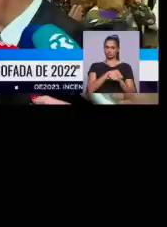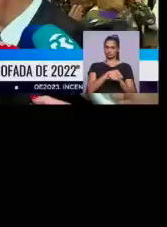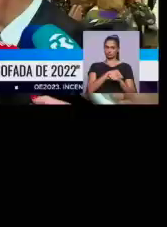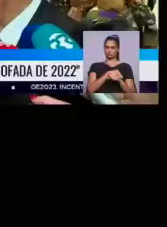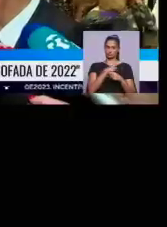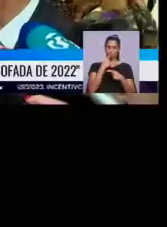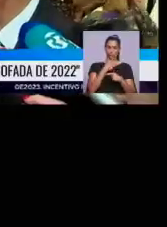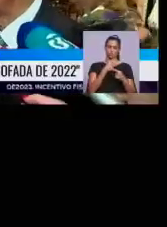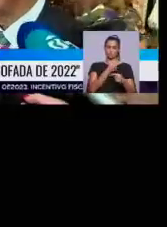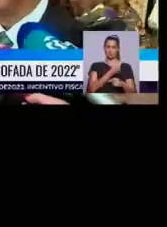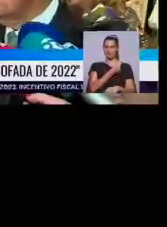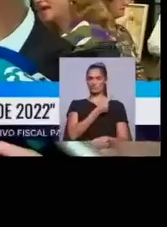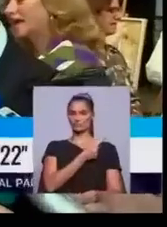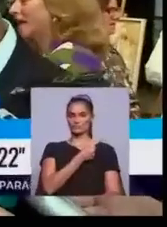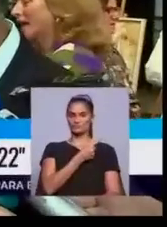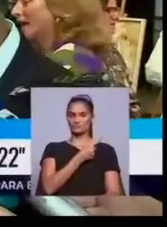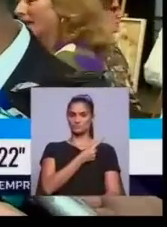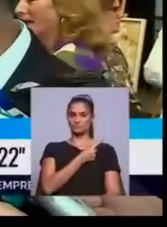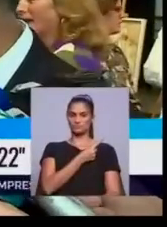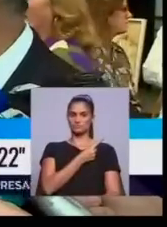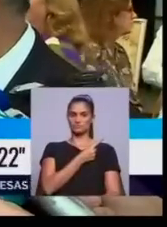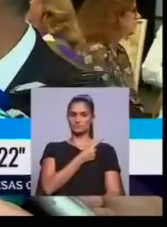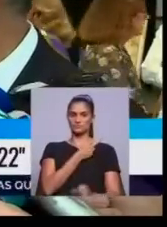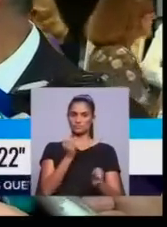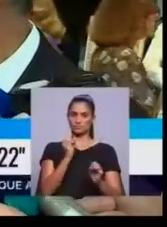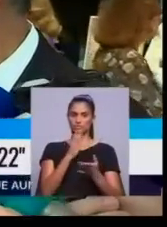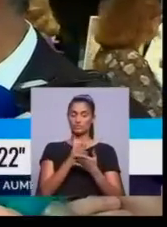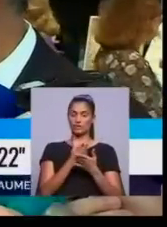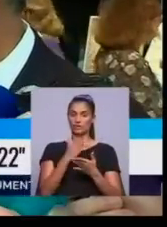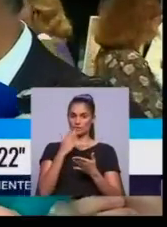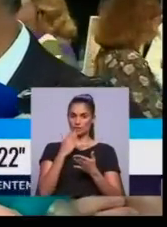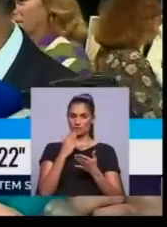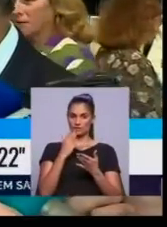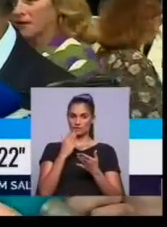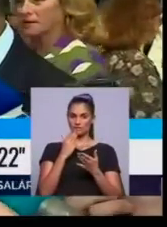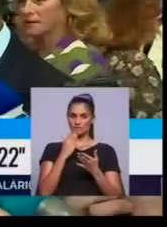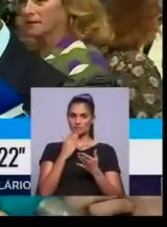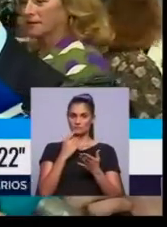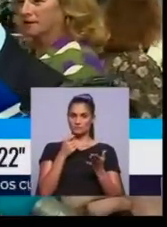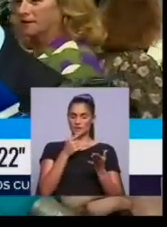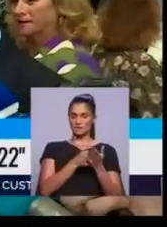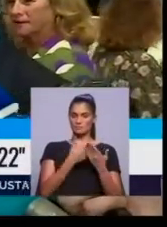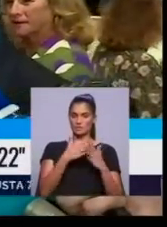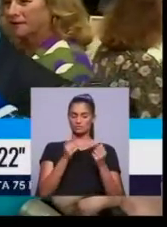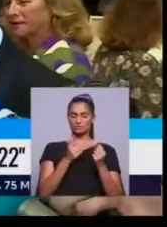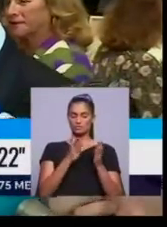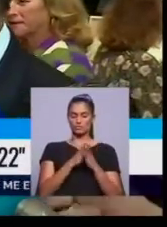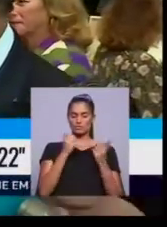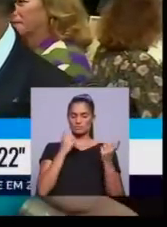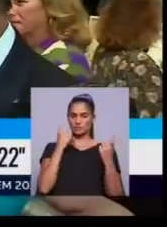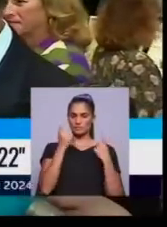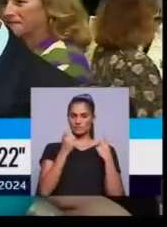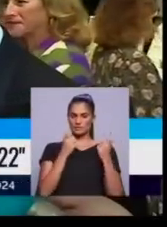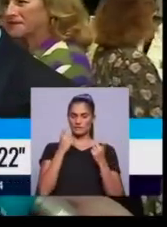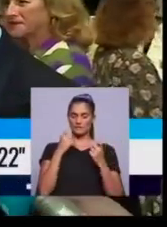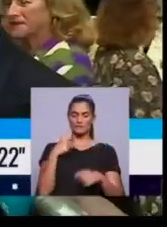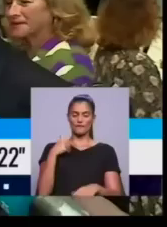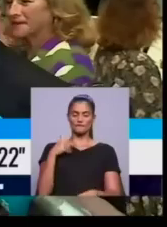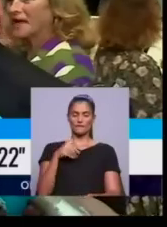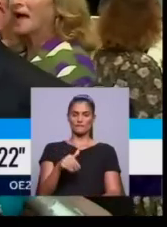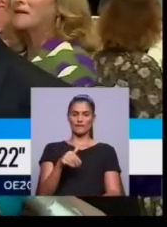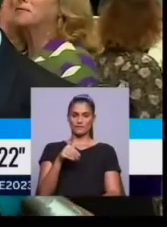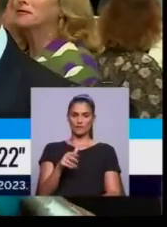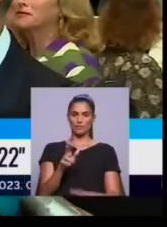é não cobrir apenas parcialmente mas cobrir tudo aquilo que se pensa que vai ser